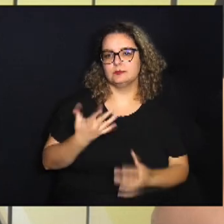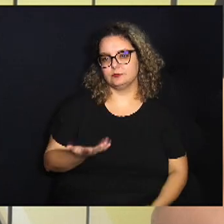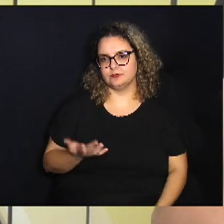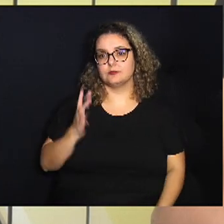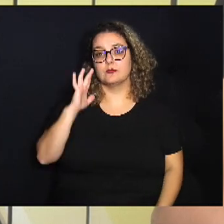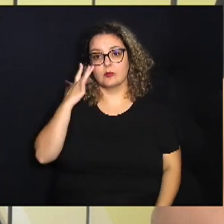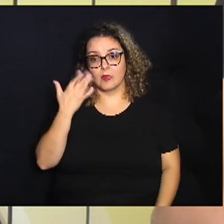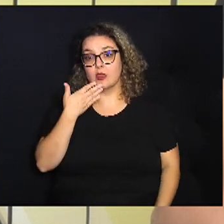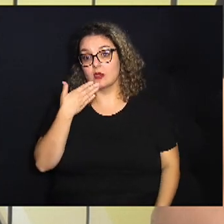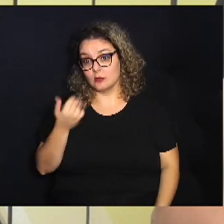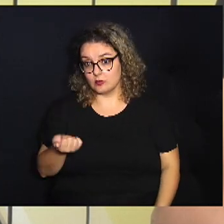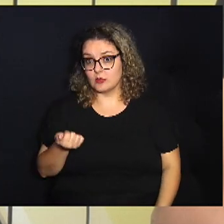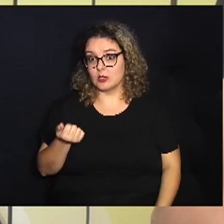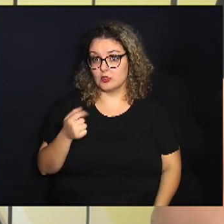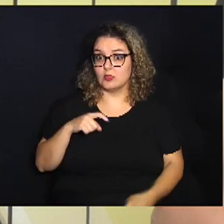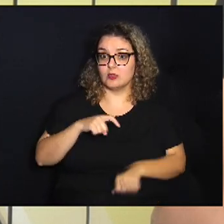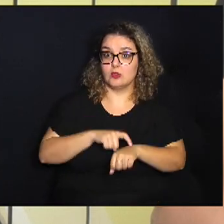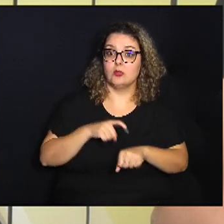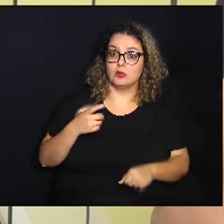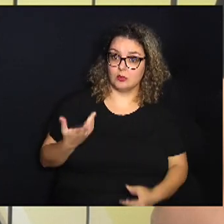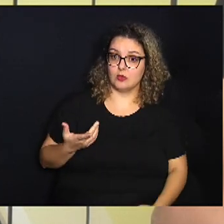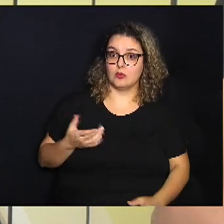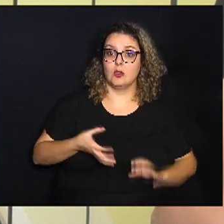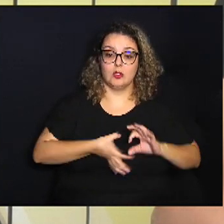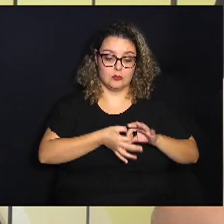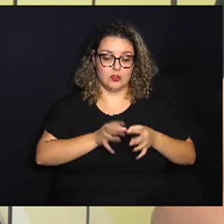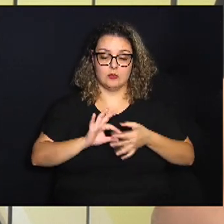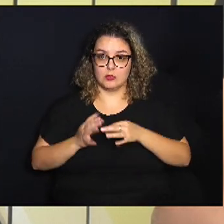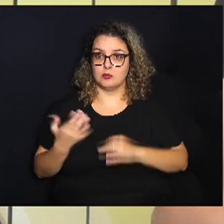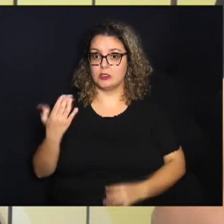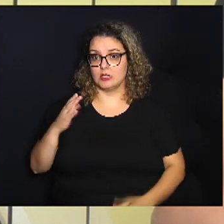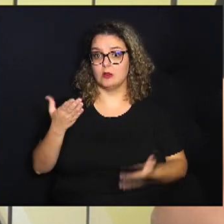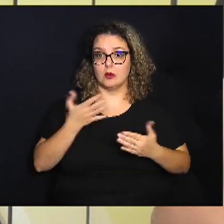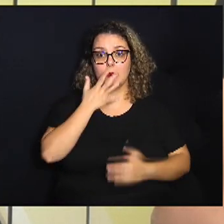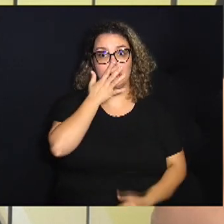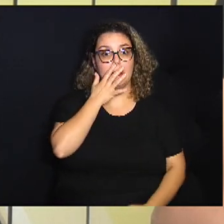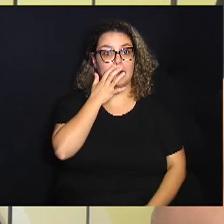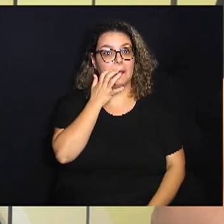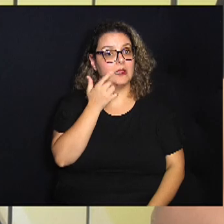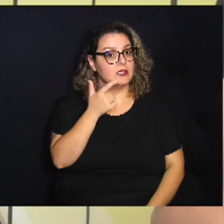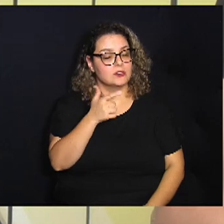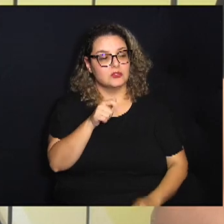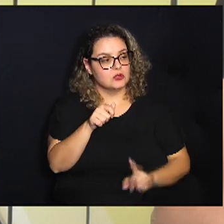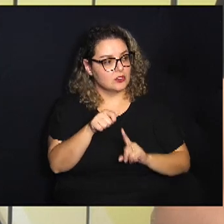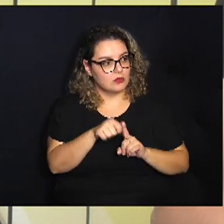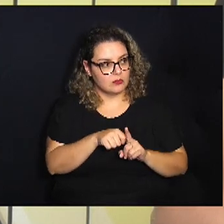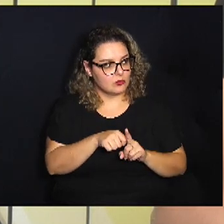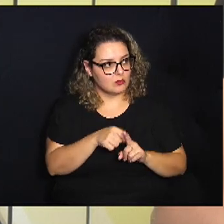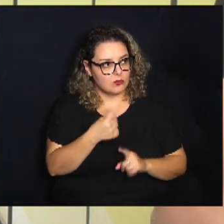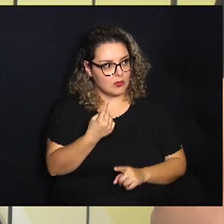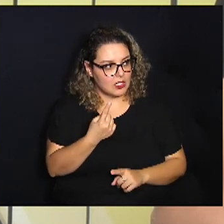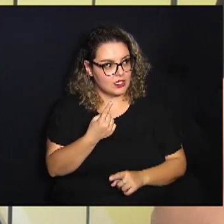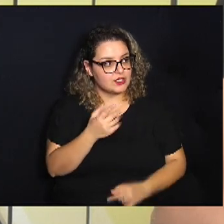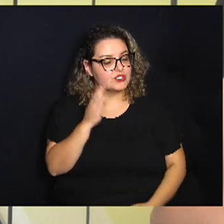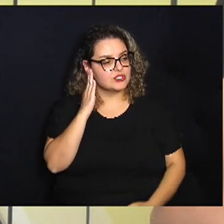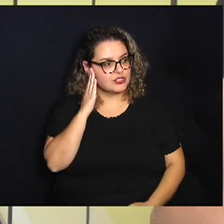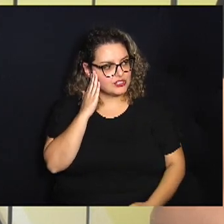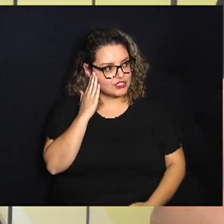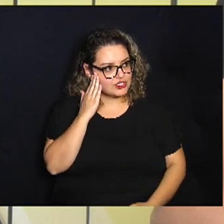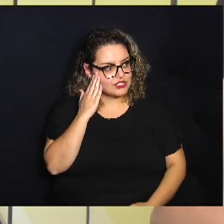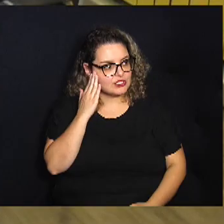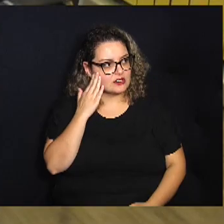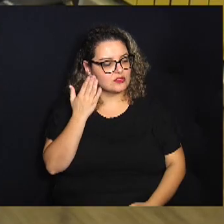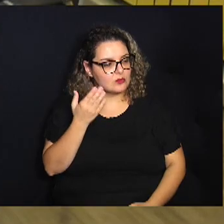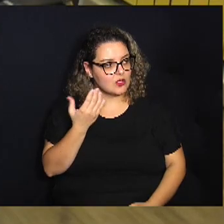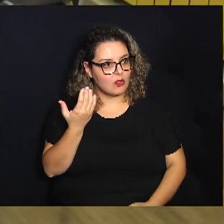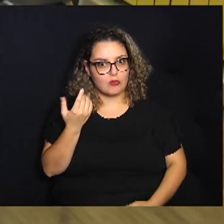melhor aproveitar o momento olímpico para lançar agora. E não tem nenhum mês do lançamento, eu fiquei sabendo que já está sendo sucesso de vendas, né?